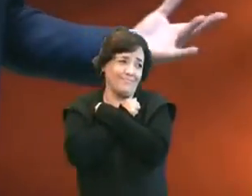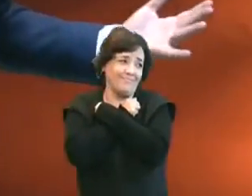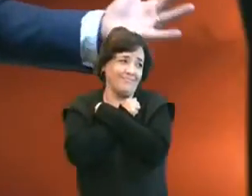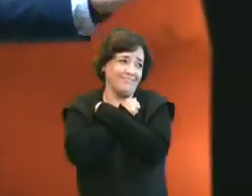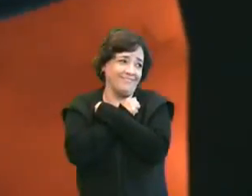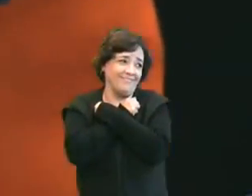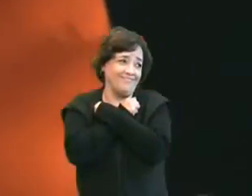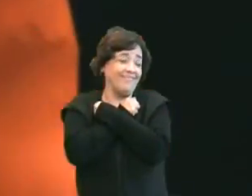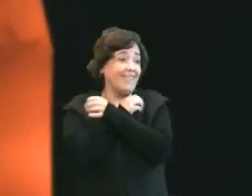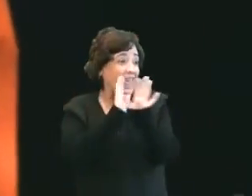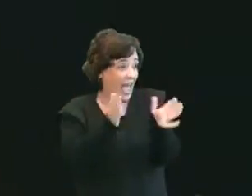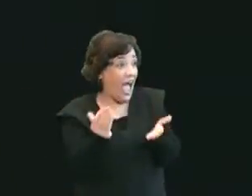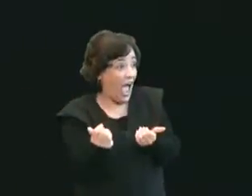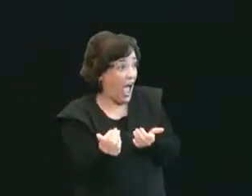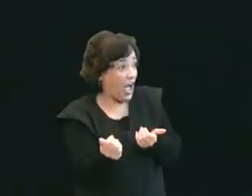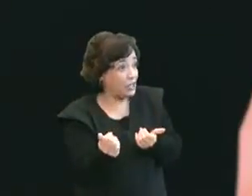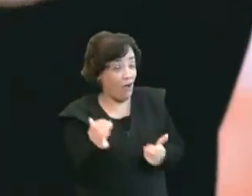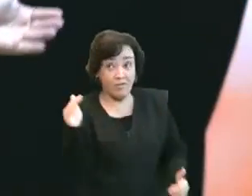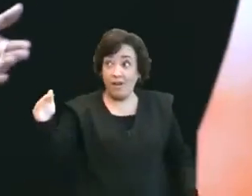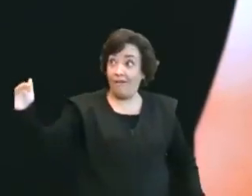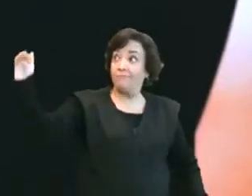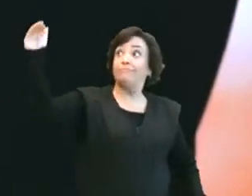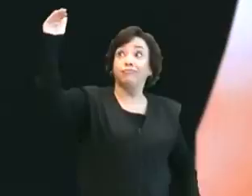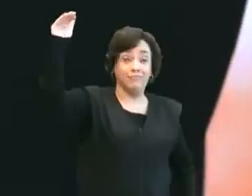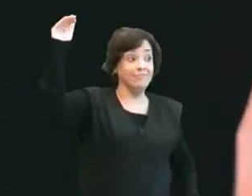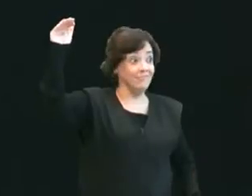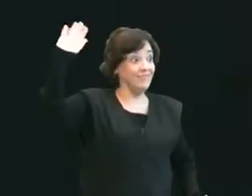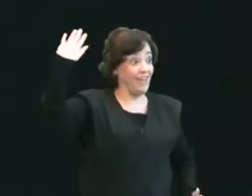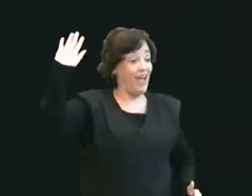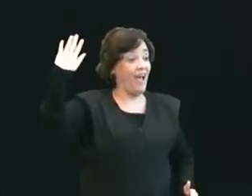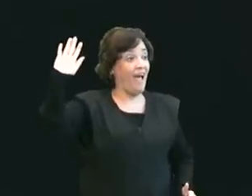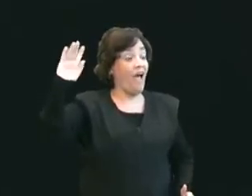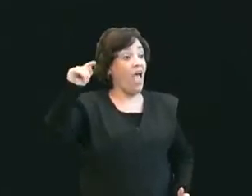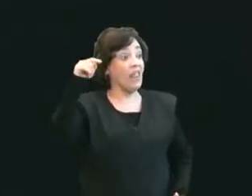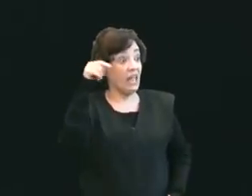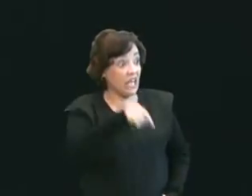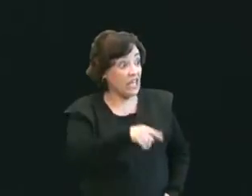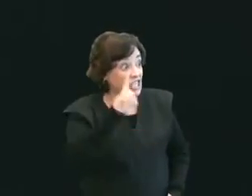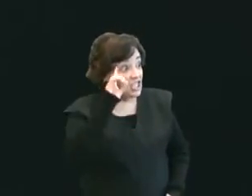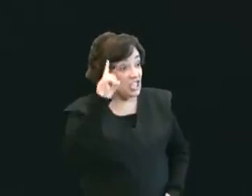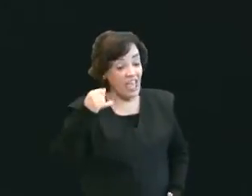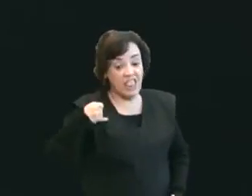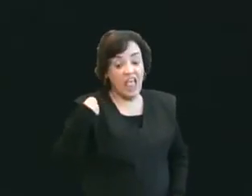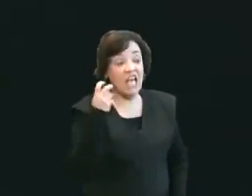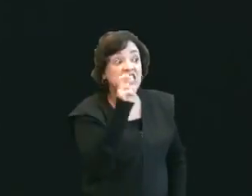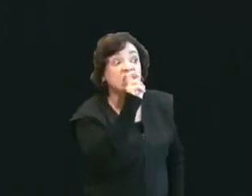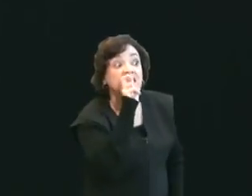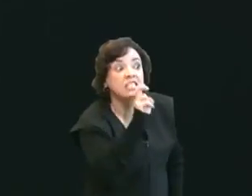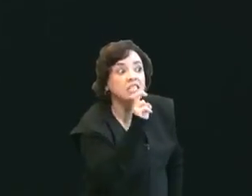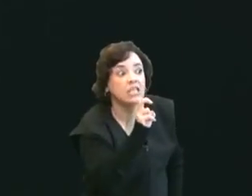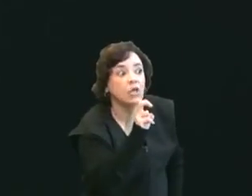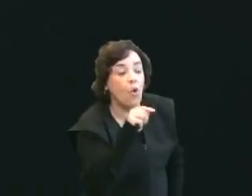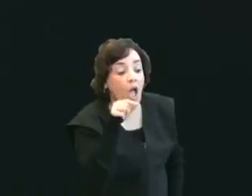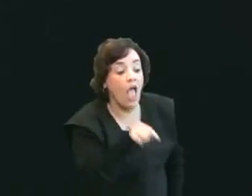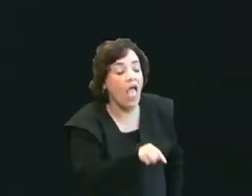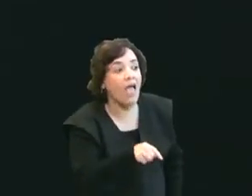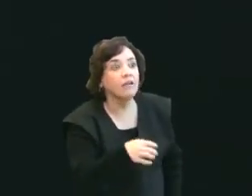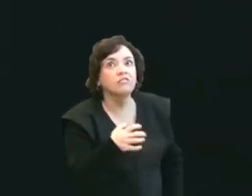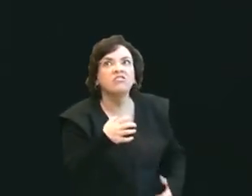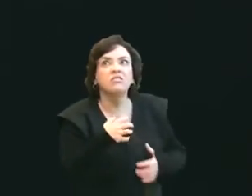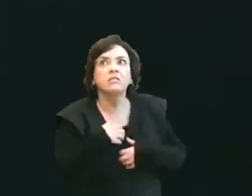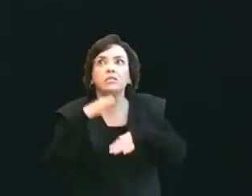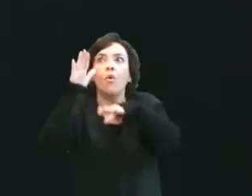Essa menina já é uma jovem ministra e ela disse: naquele dia eu senti as mãos fortes do